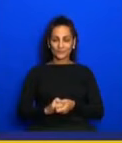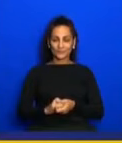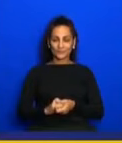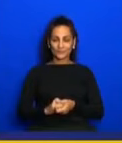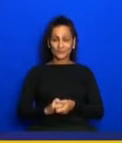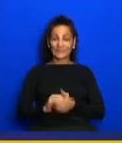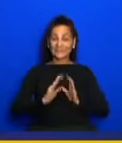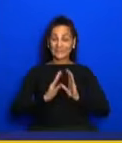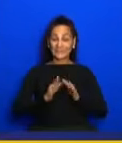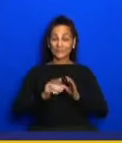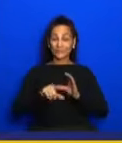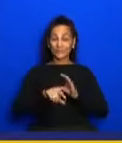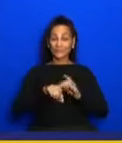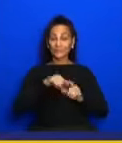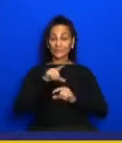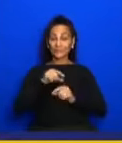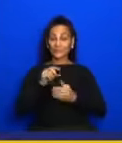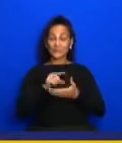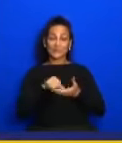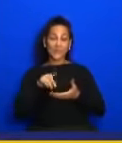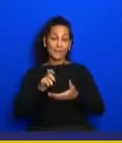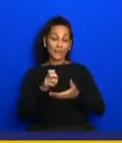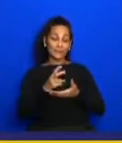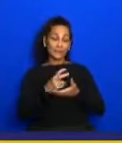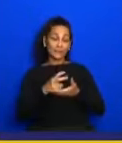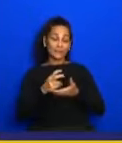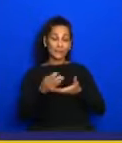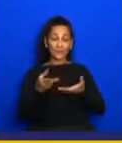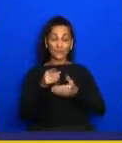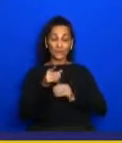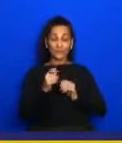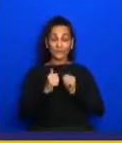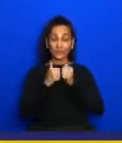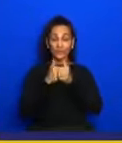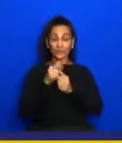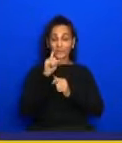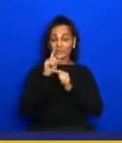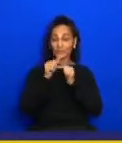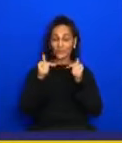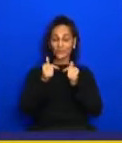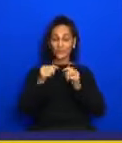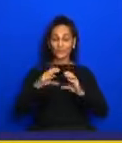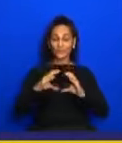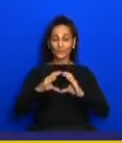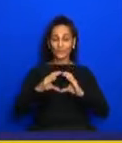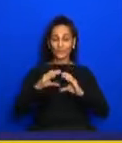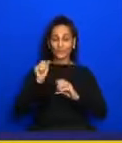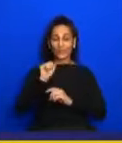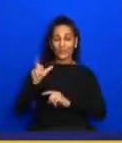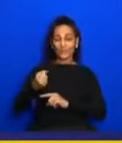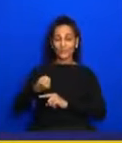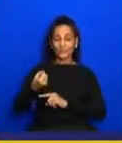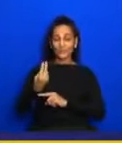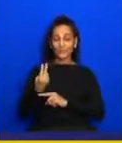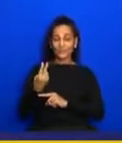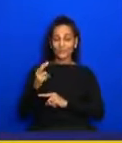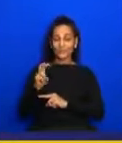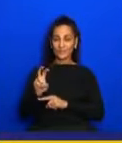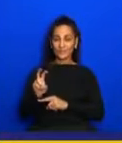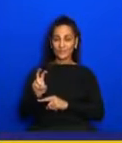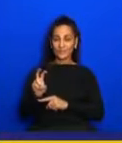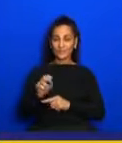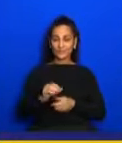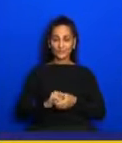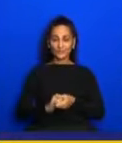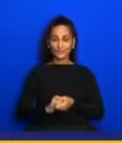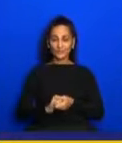01. Já foram realizados os sorteios da Mega Sena, da Quina. Agora você conferindo o dia de sorte. Bola azul 25. Azul